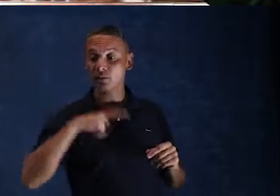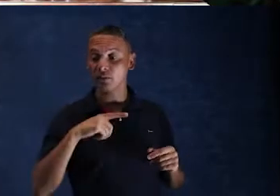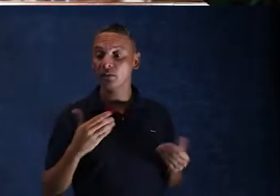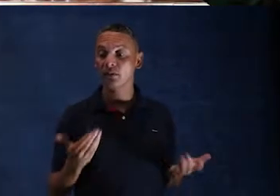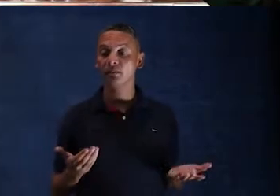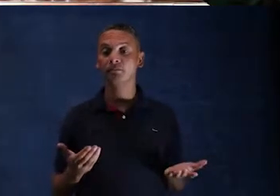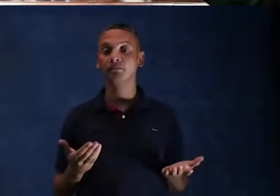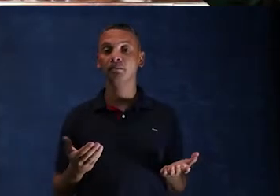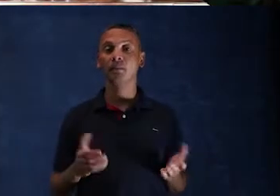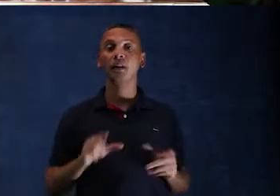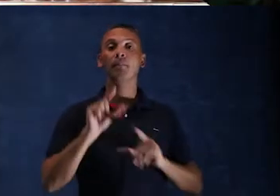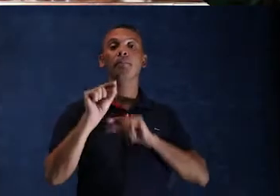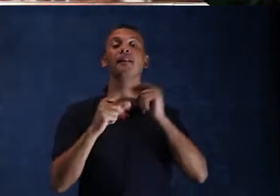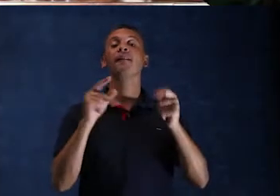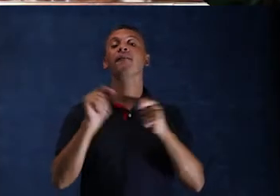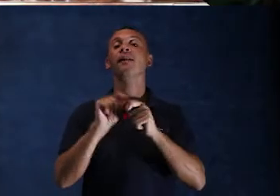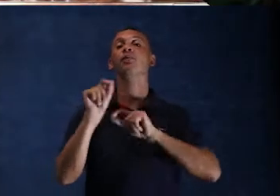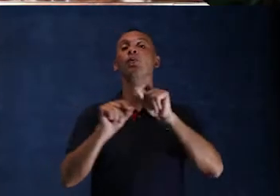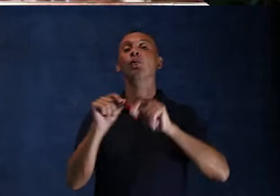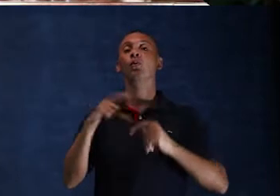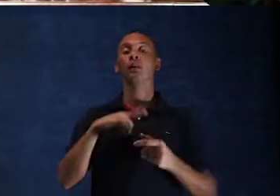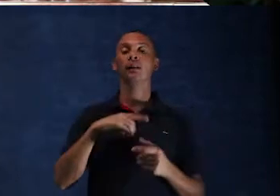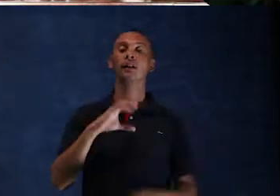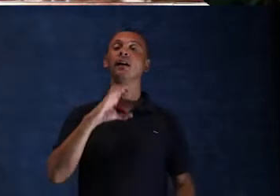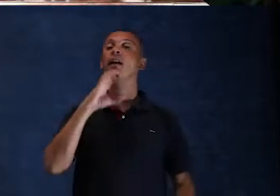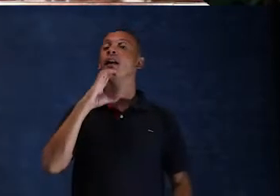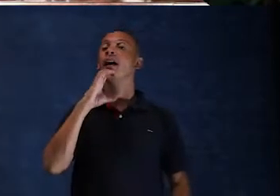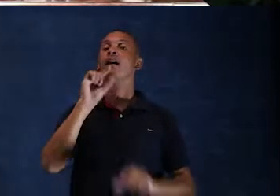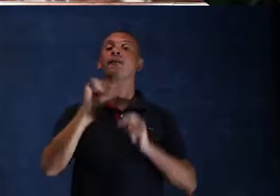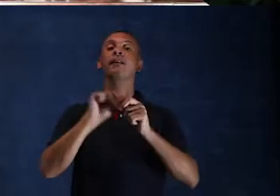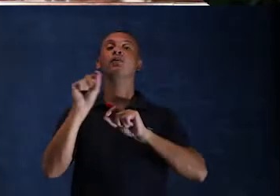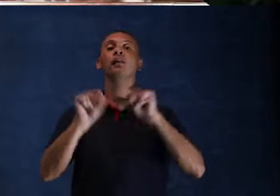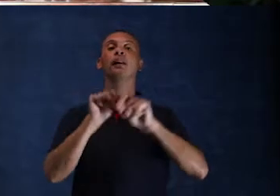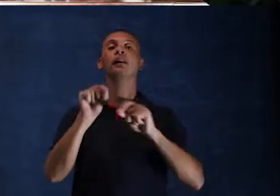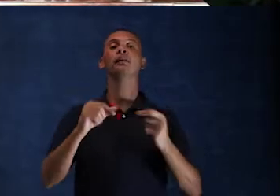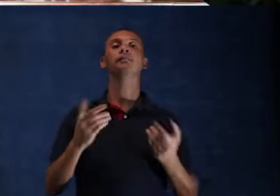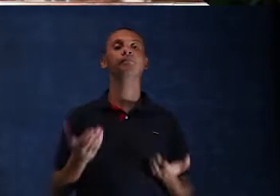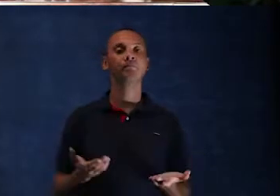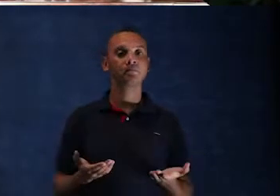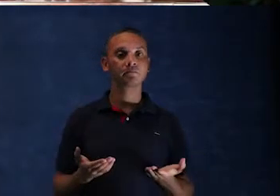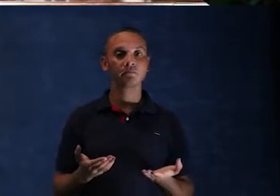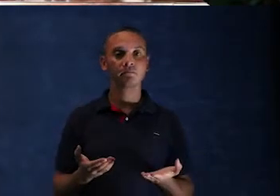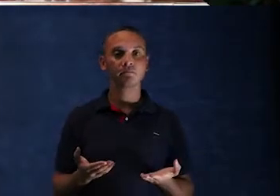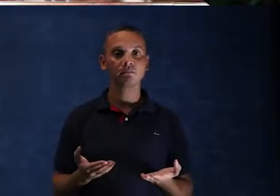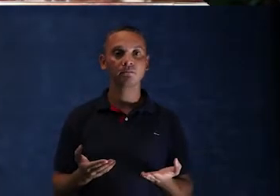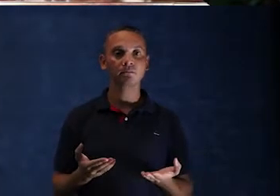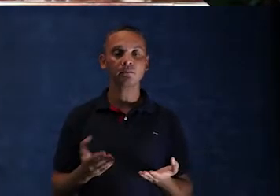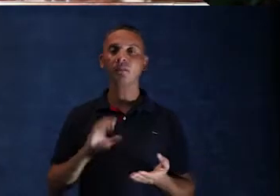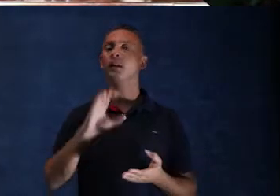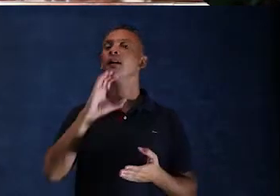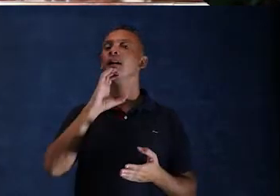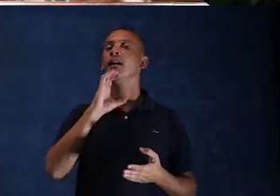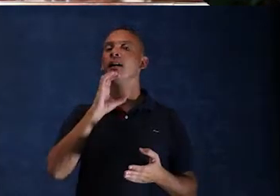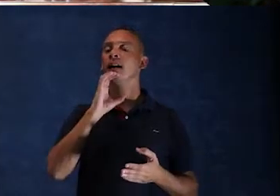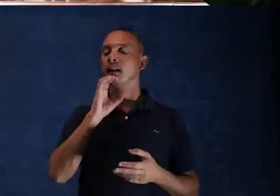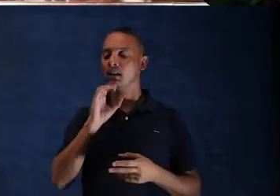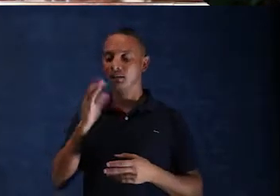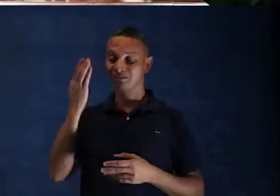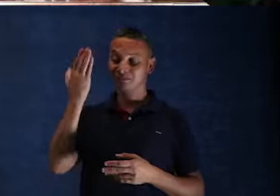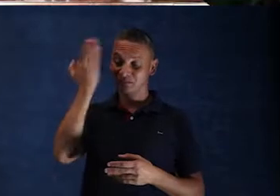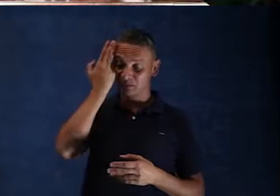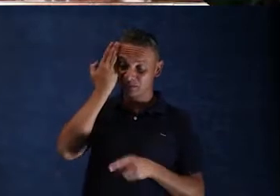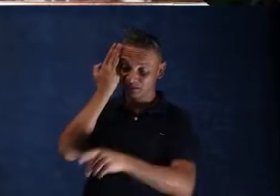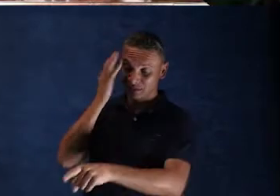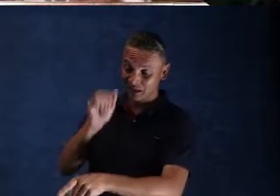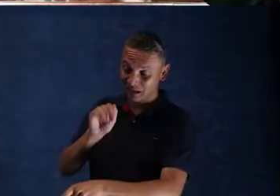mim. Mas o que faz o Caim? Né? Ele esconde o corpo